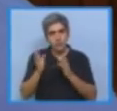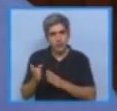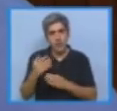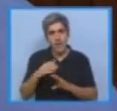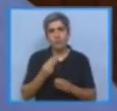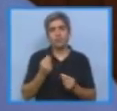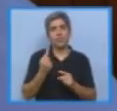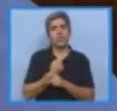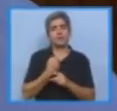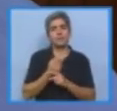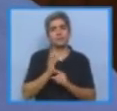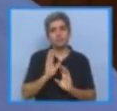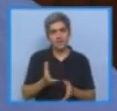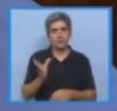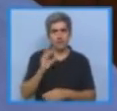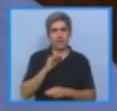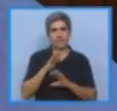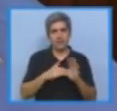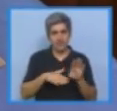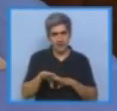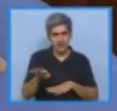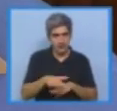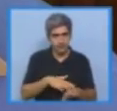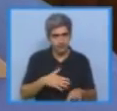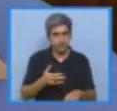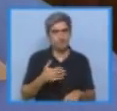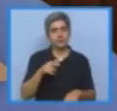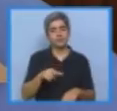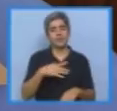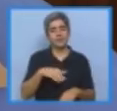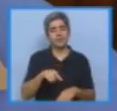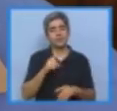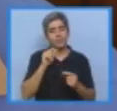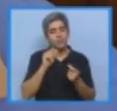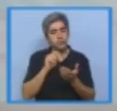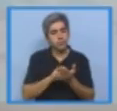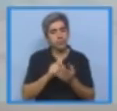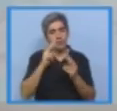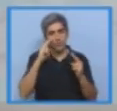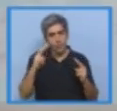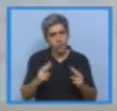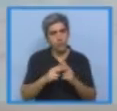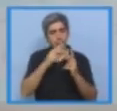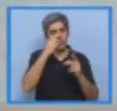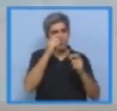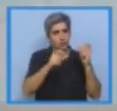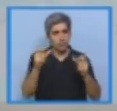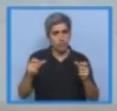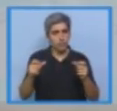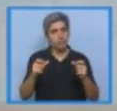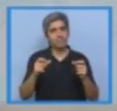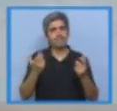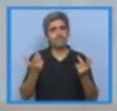muito por fazer e que este esforço que queremos de ser um ponto de encontro entre pessoas que à partida não se